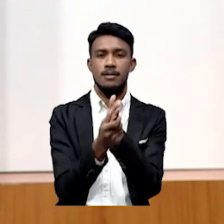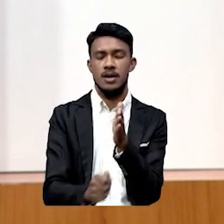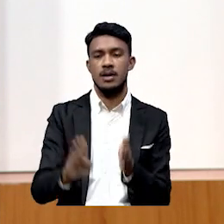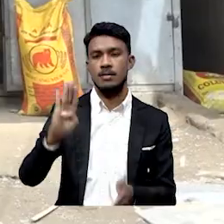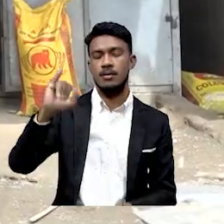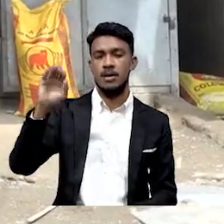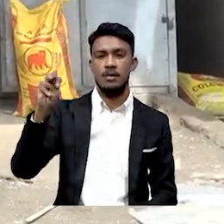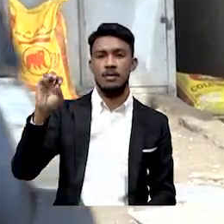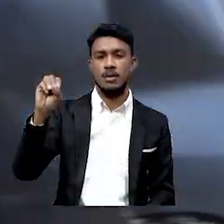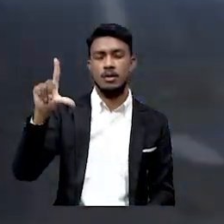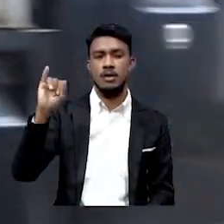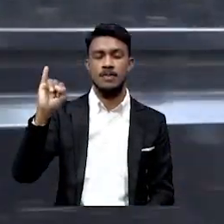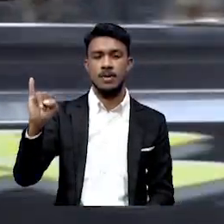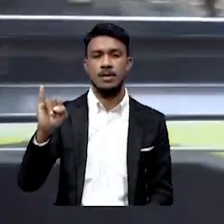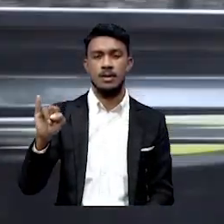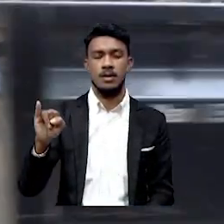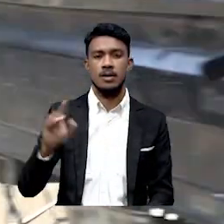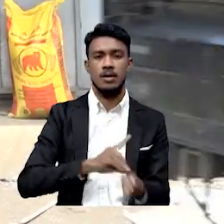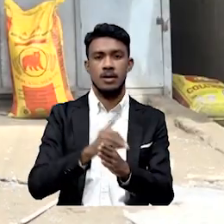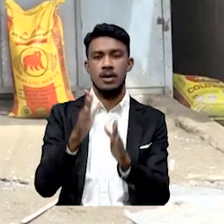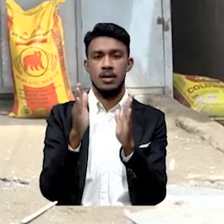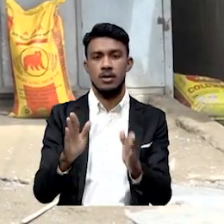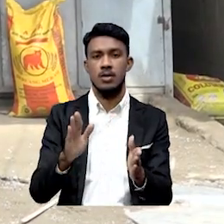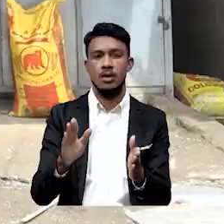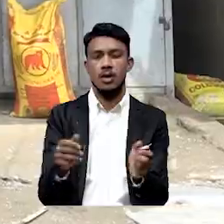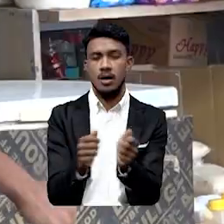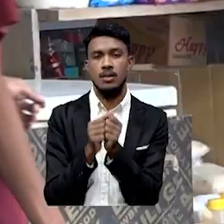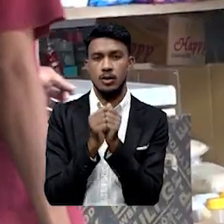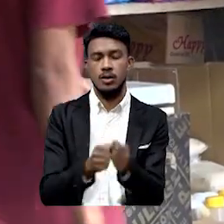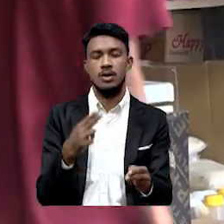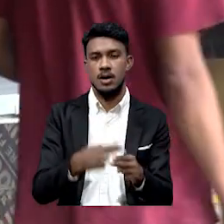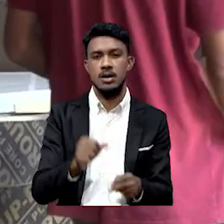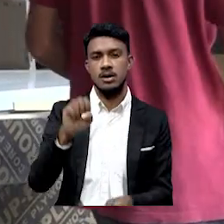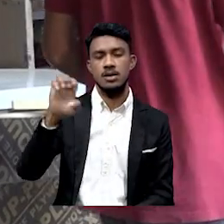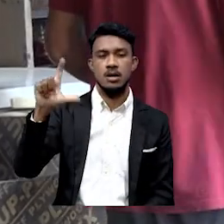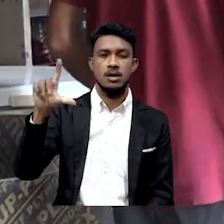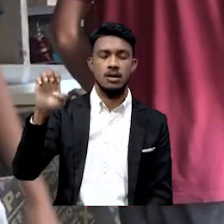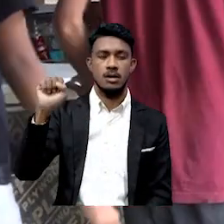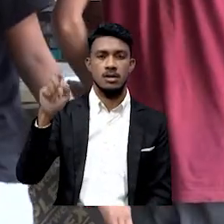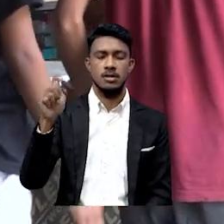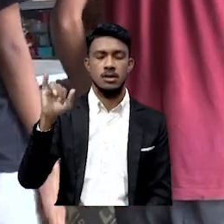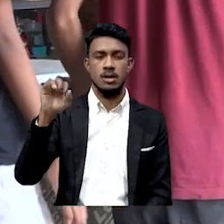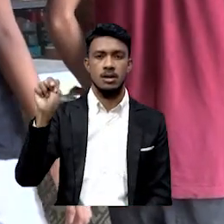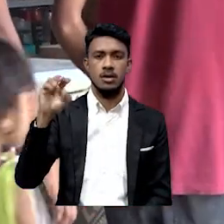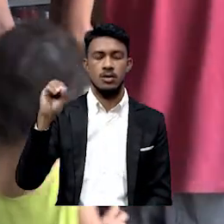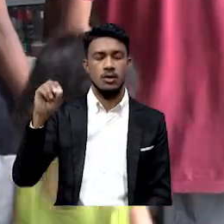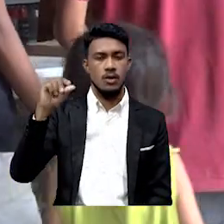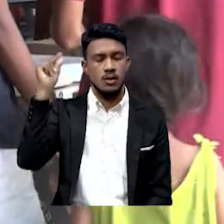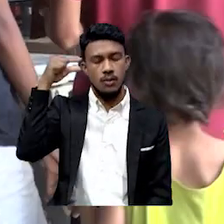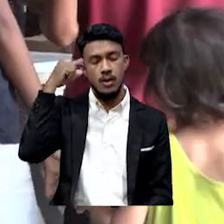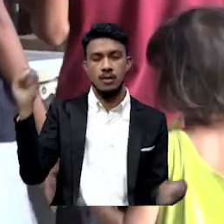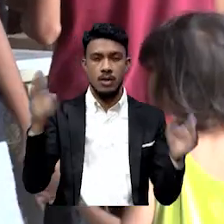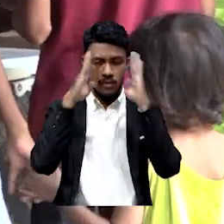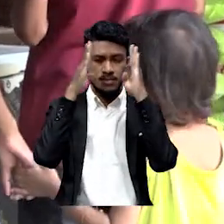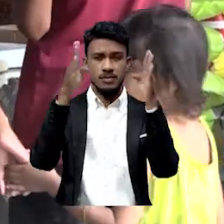no Indonésia. Diretor executivo Lau Hamutu Celestino Guzmão considera governo la tal importância ba negócio que Cira e a